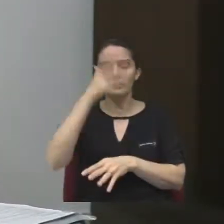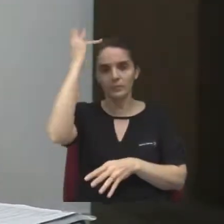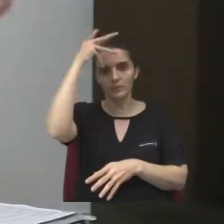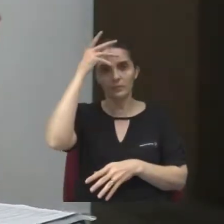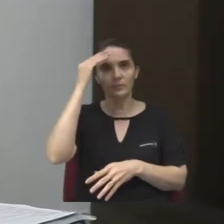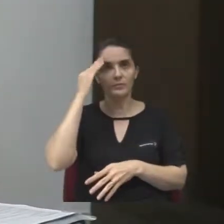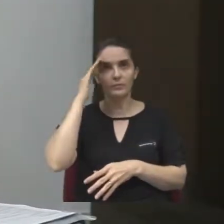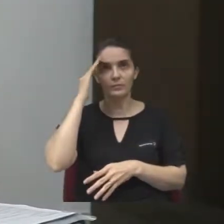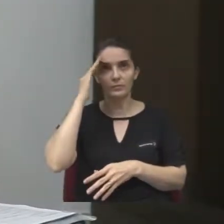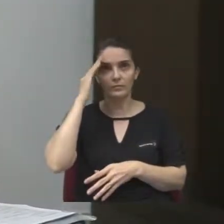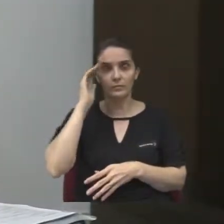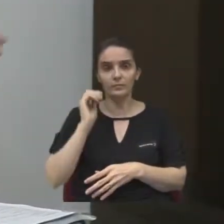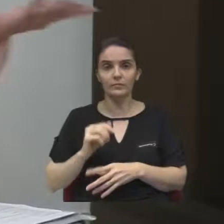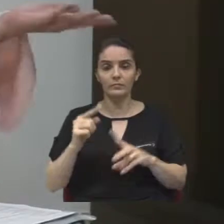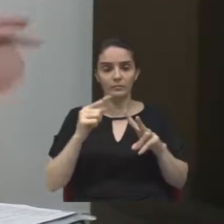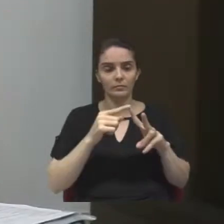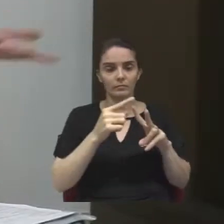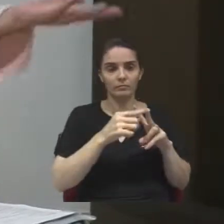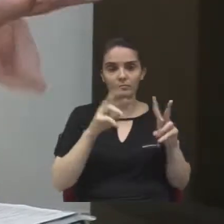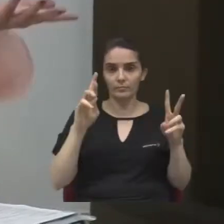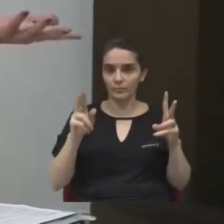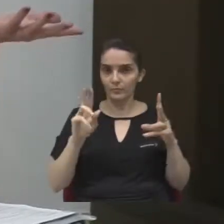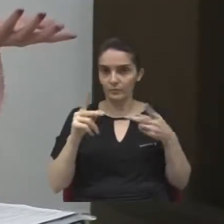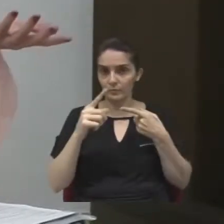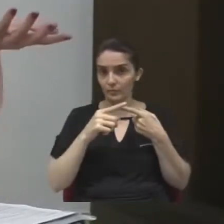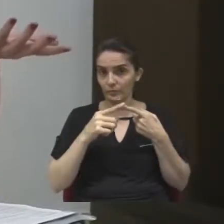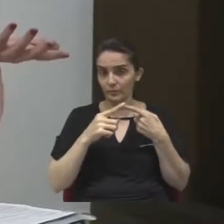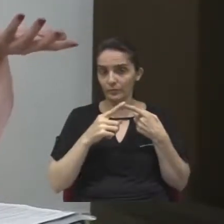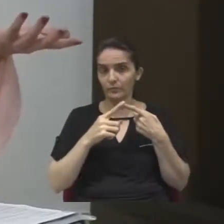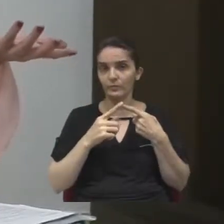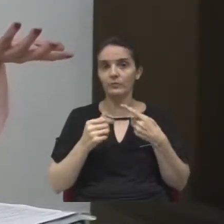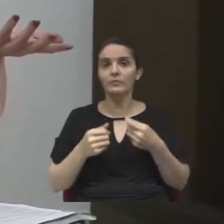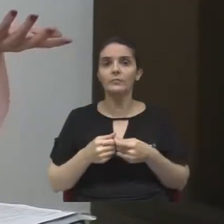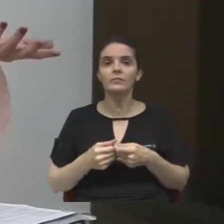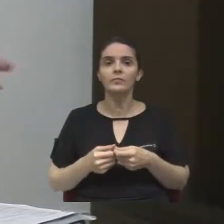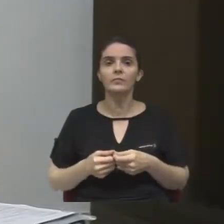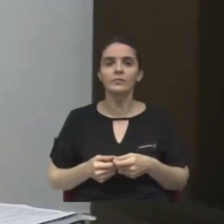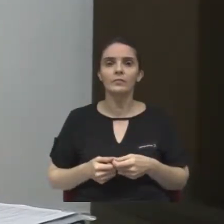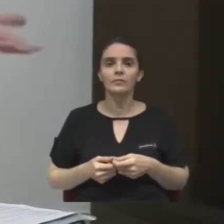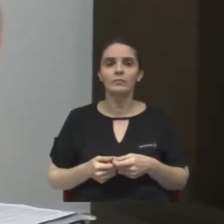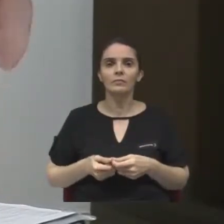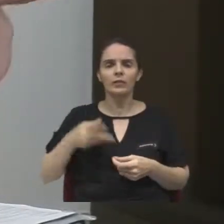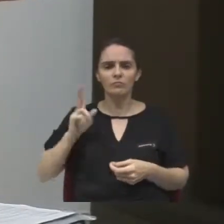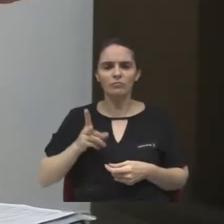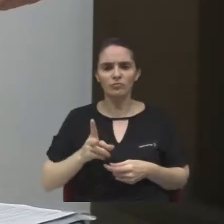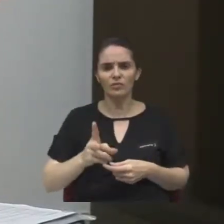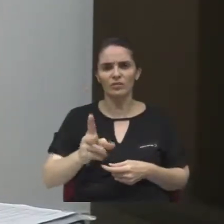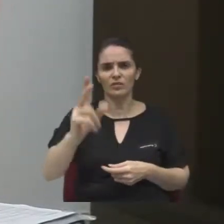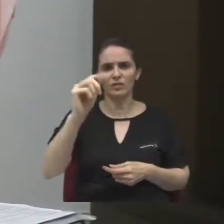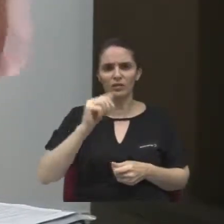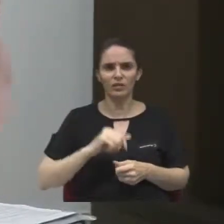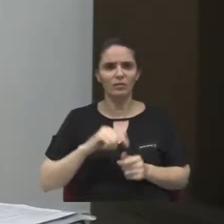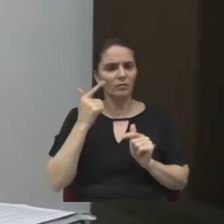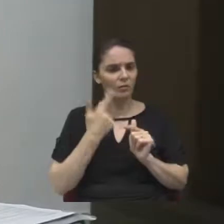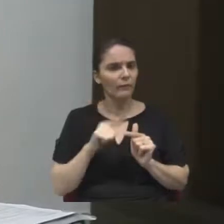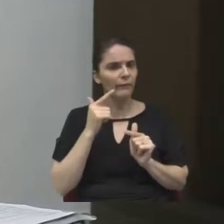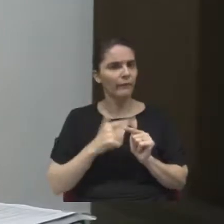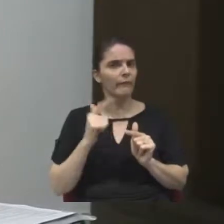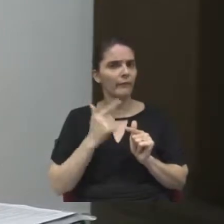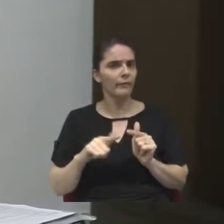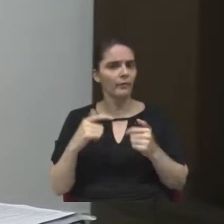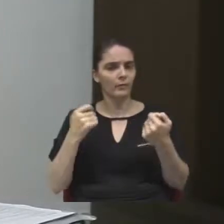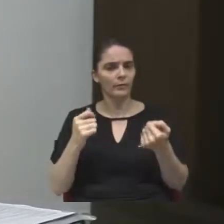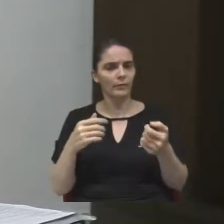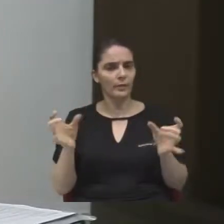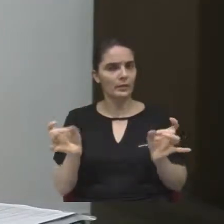ações diferentes. Nós estamos com um TAC que, imagine a situação de perdurar o resto da vida nesse TAC. Concordo que temos